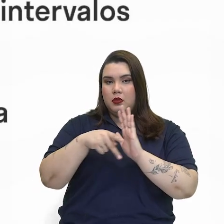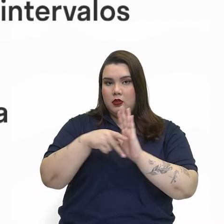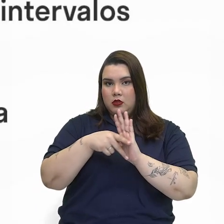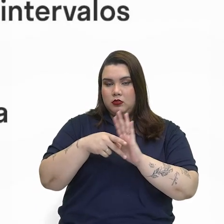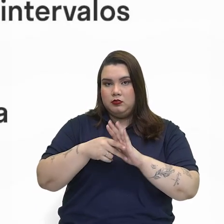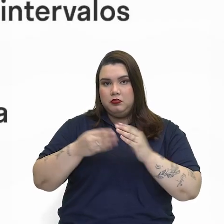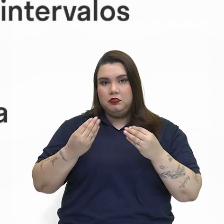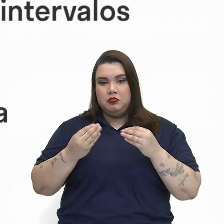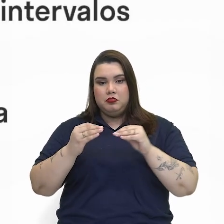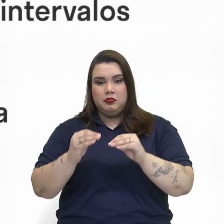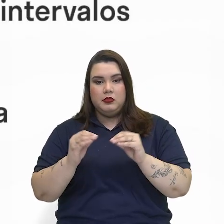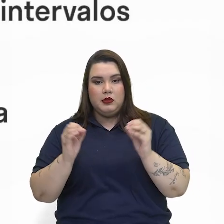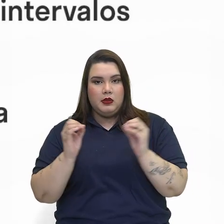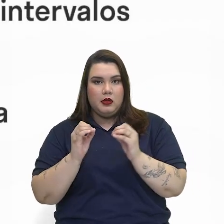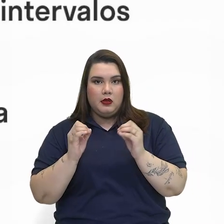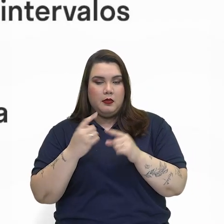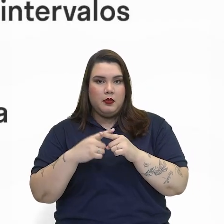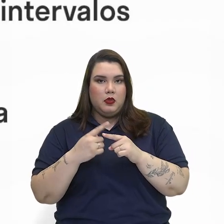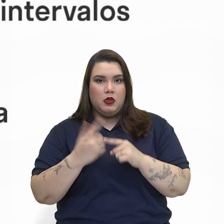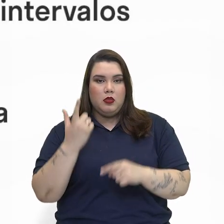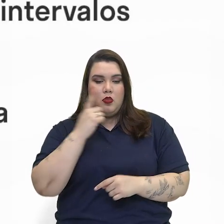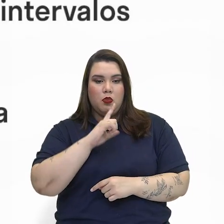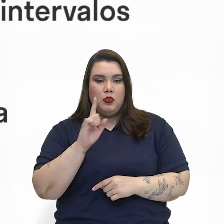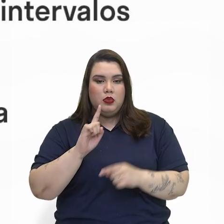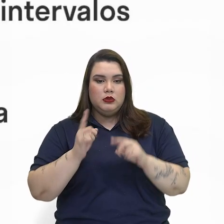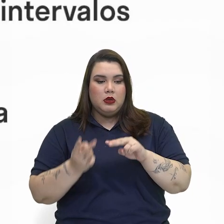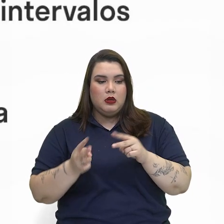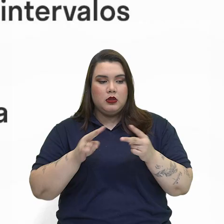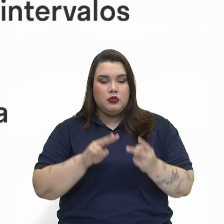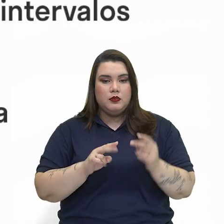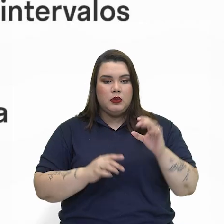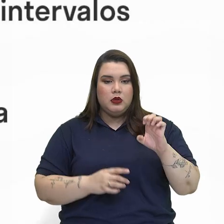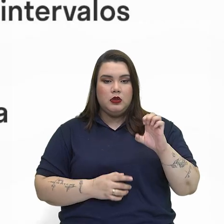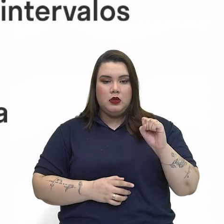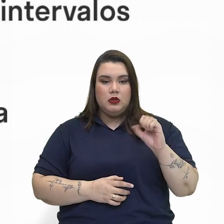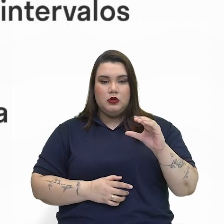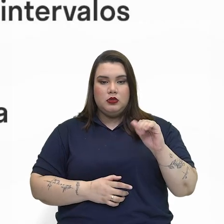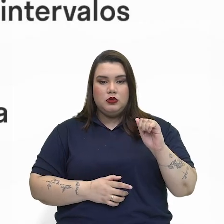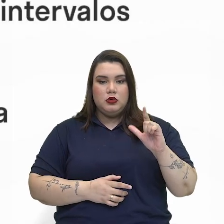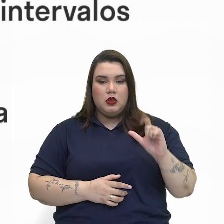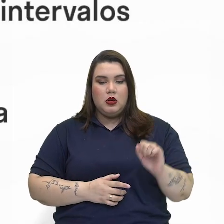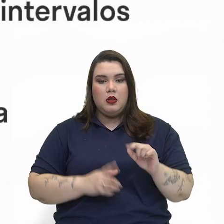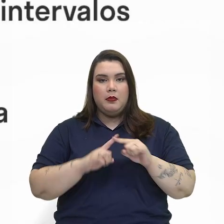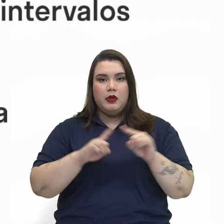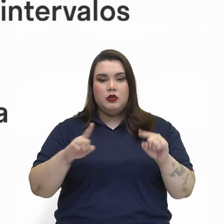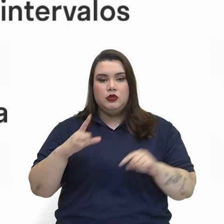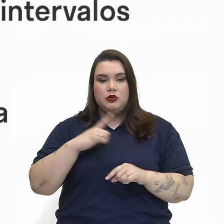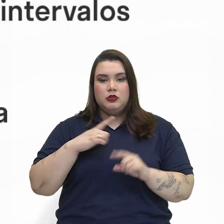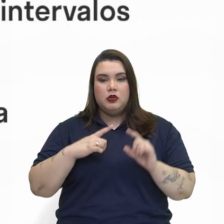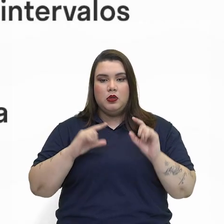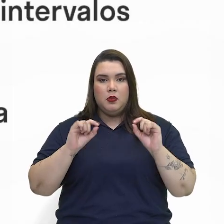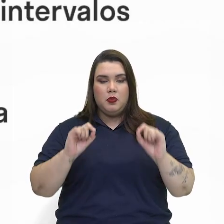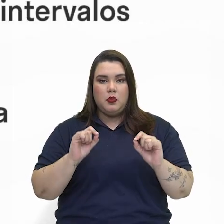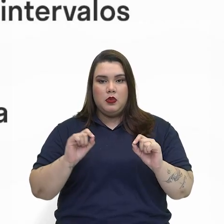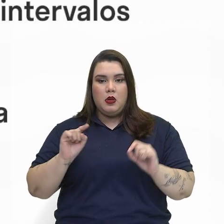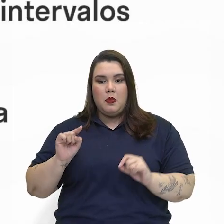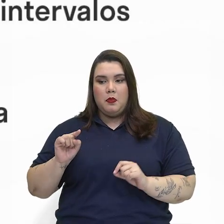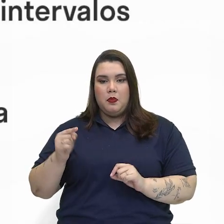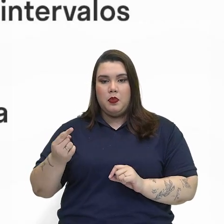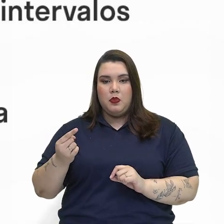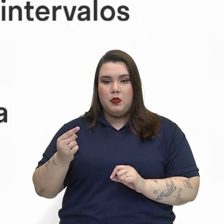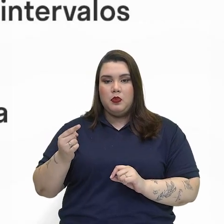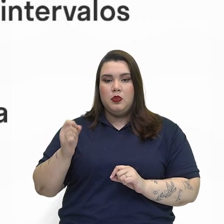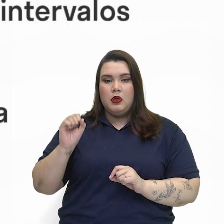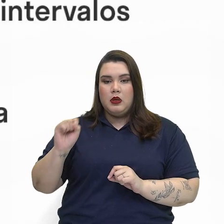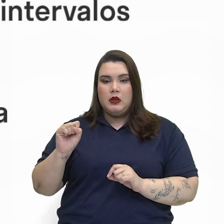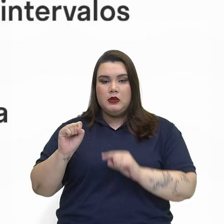não estão em escala, claro, não dá para colocar em escala, né? O segmento de reta SH representa o raio focal do ponto H